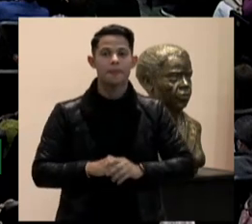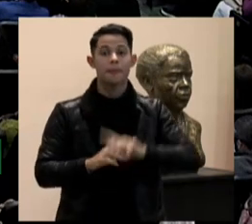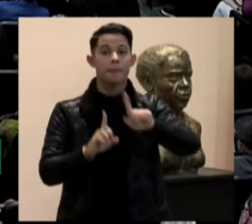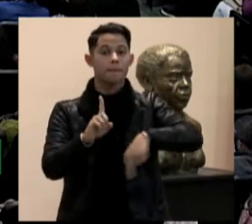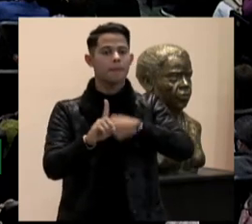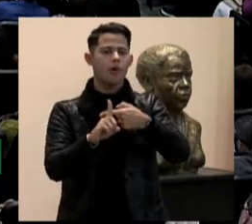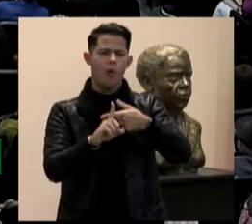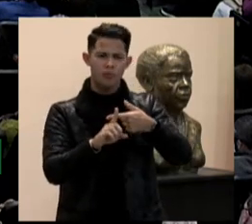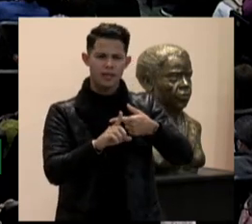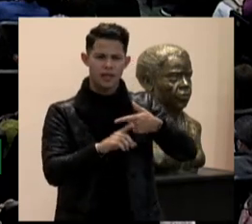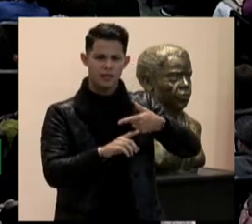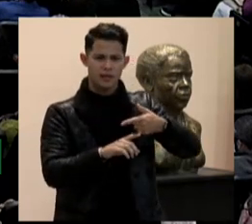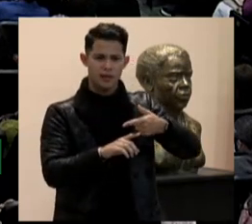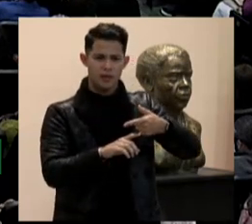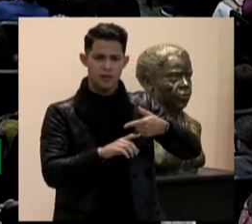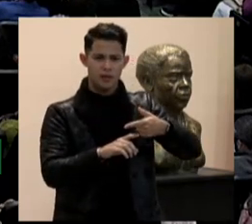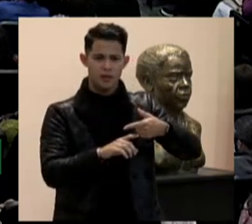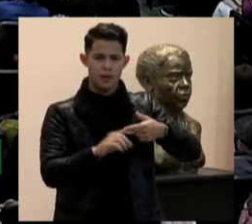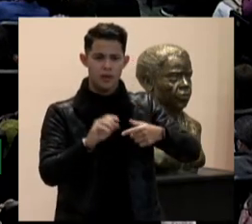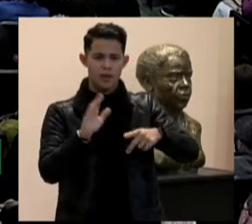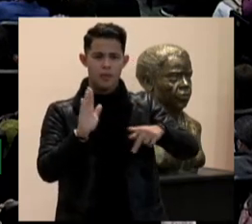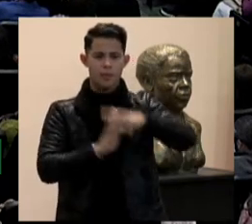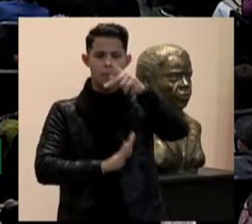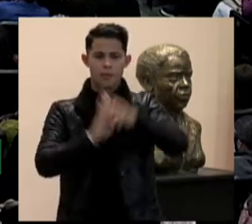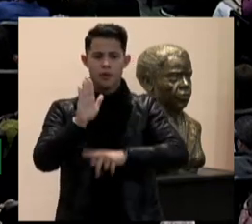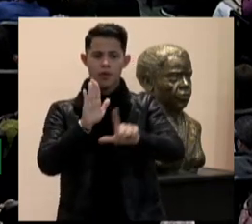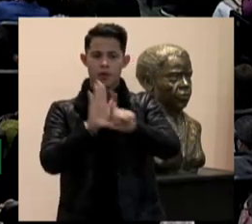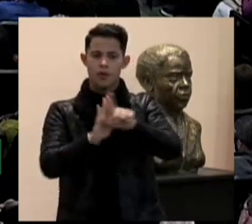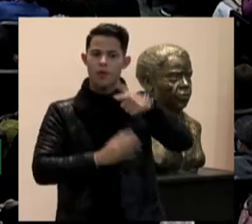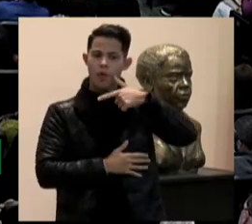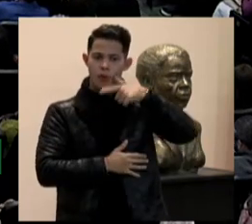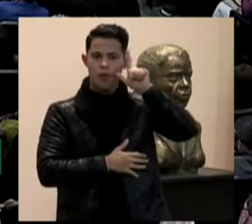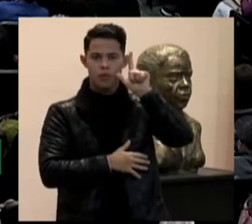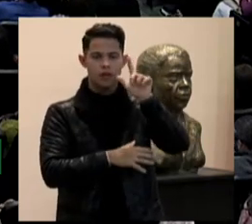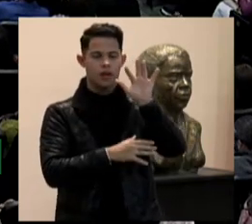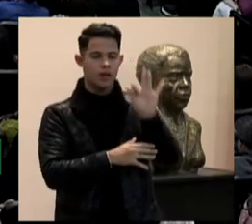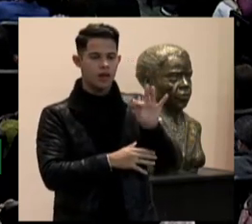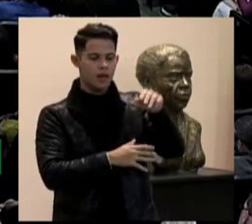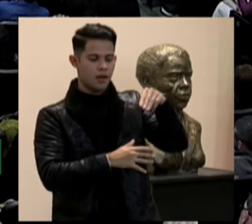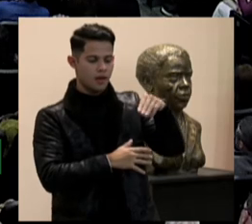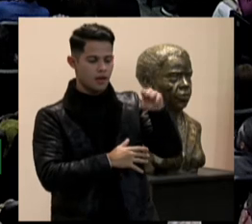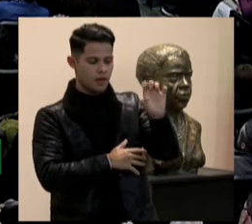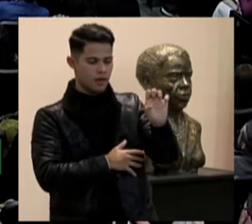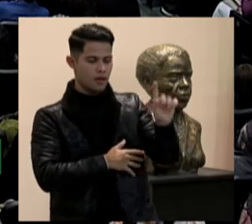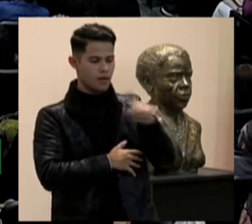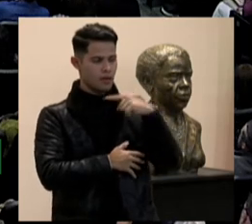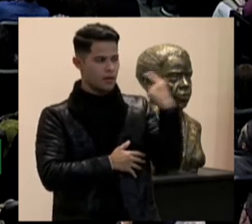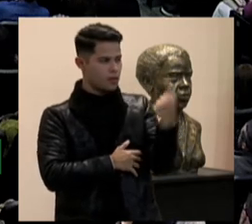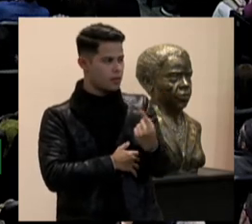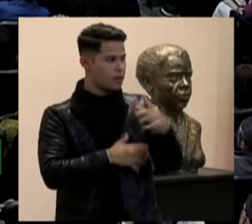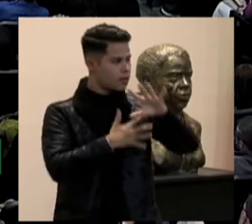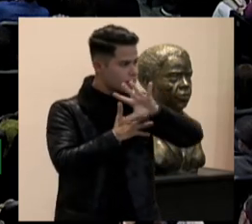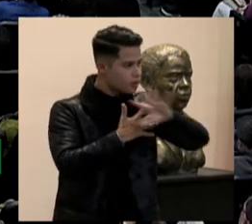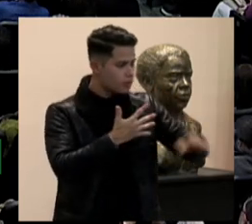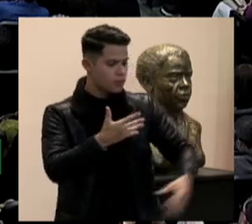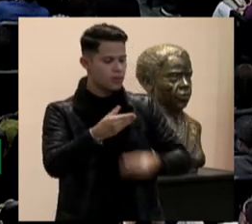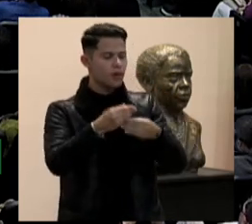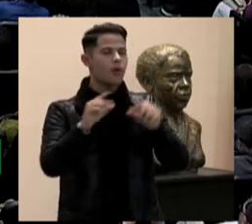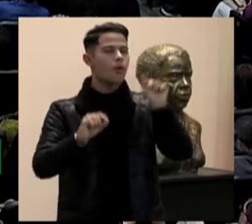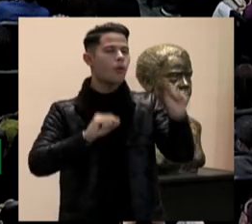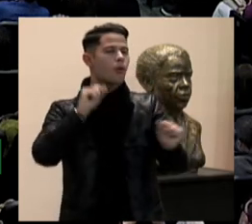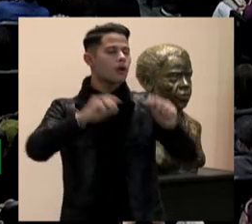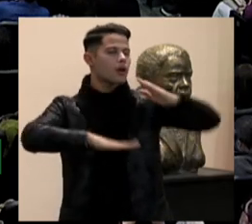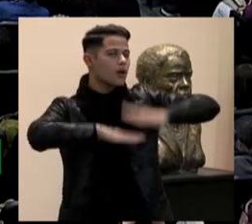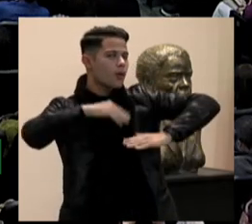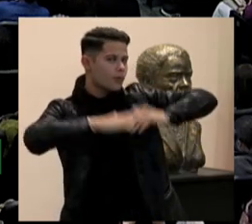entregue. Nós, relatores e FNE, contribuímos com a construção,